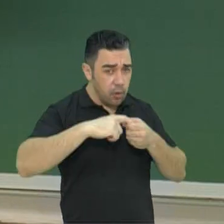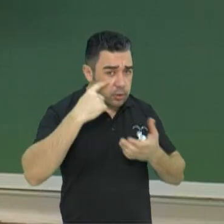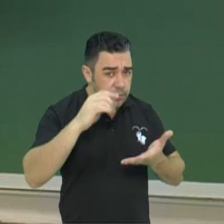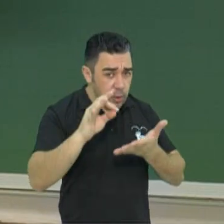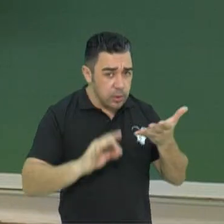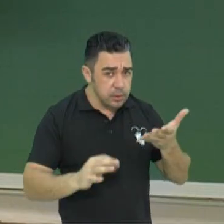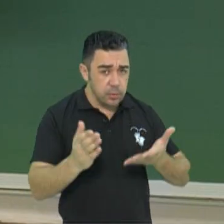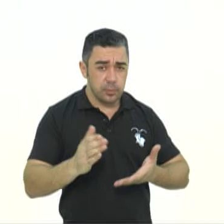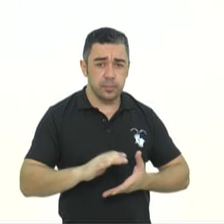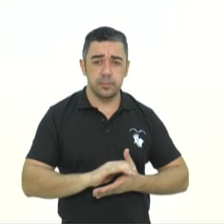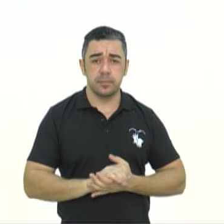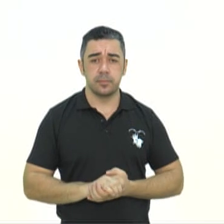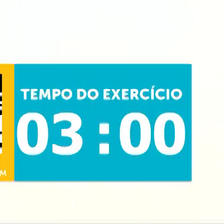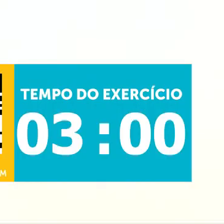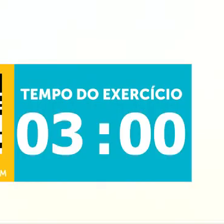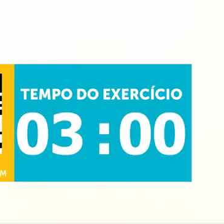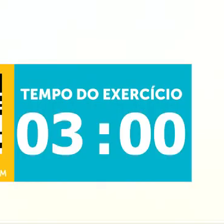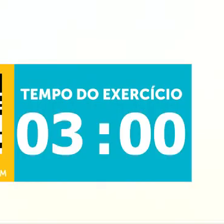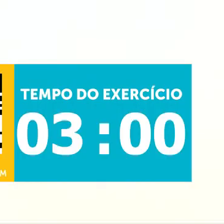com a resposta.